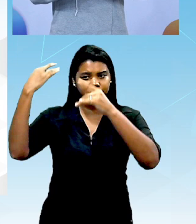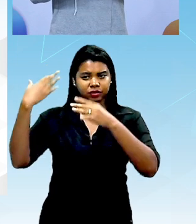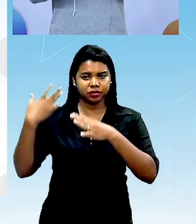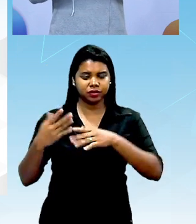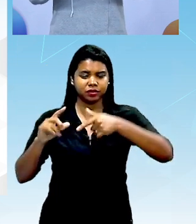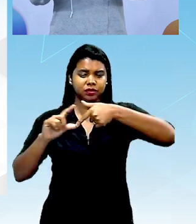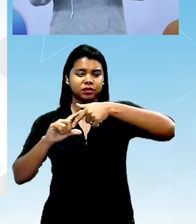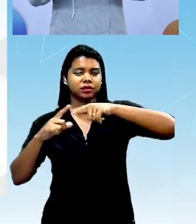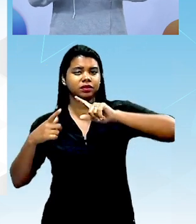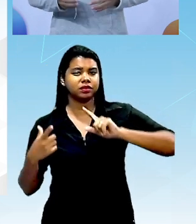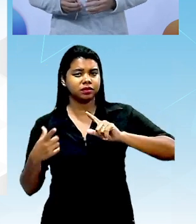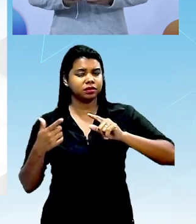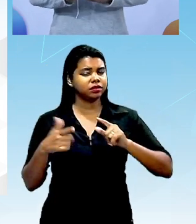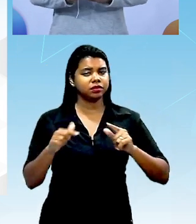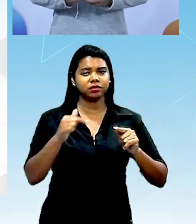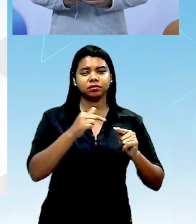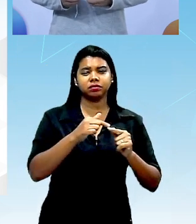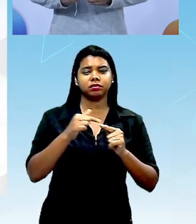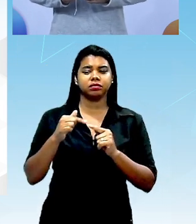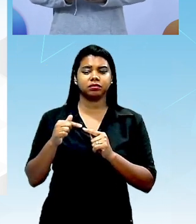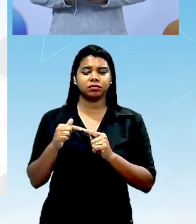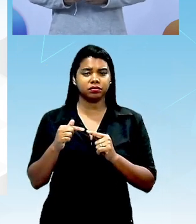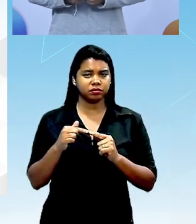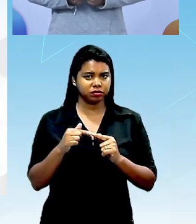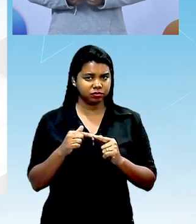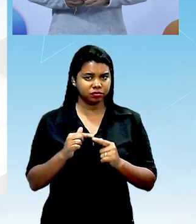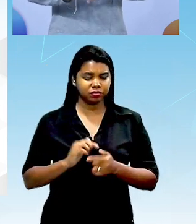está desconectada, ela não está